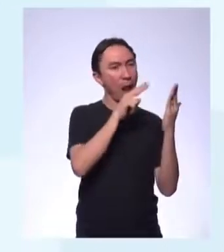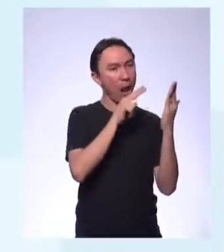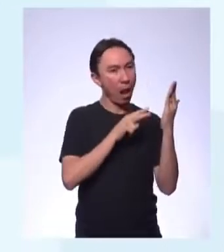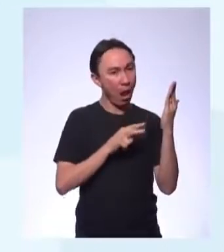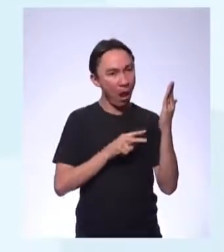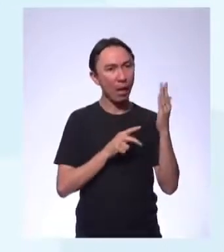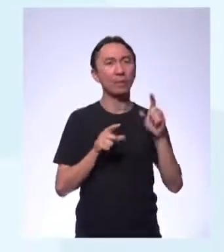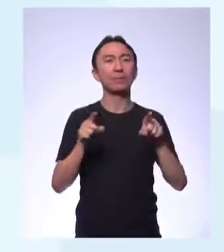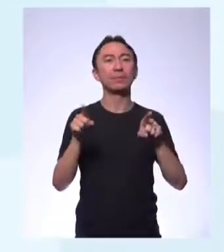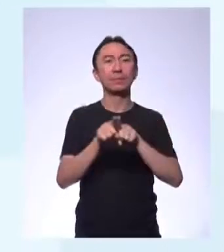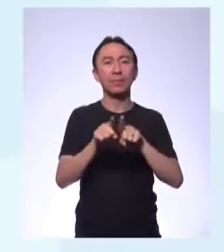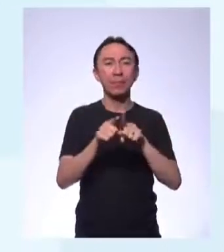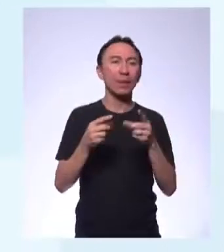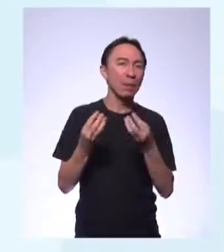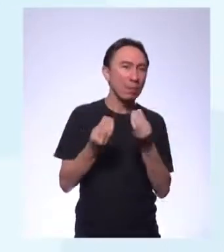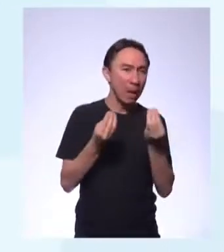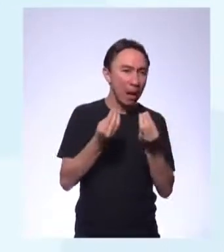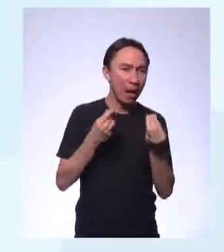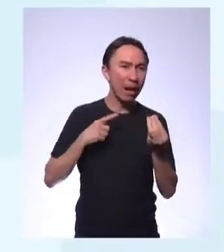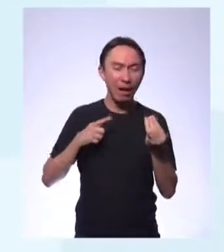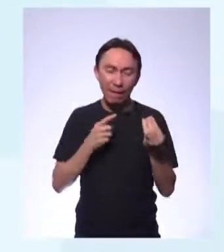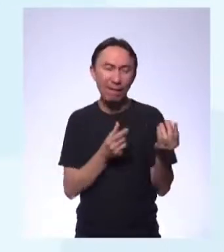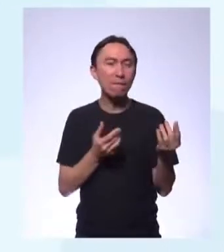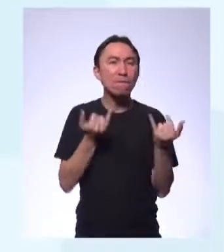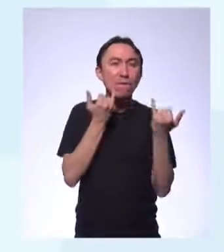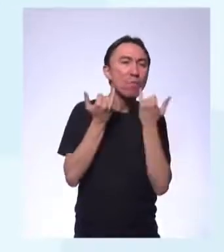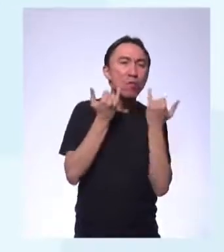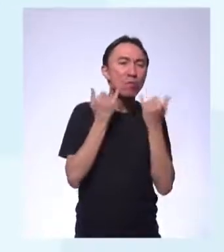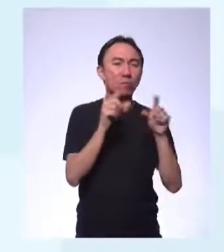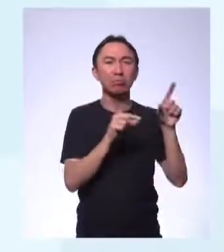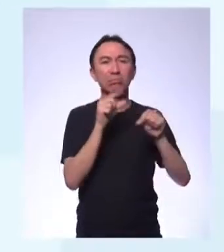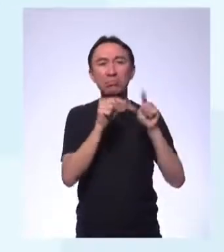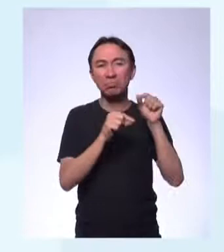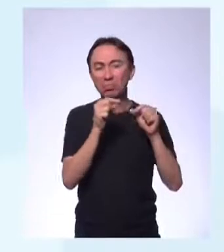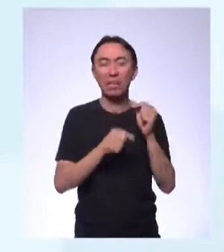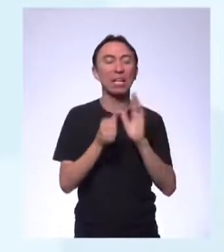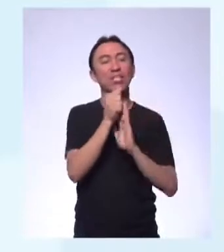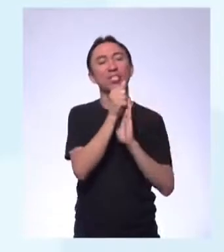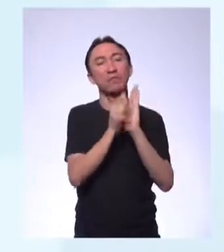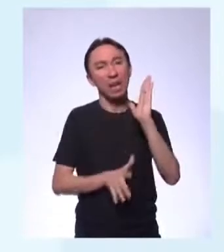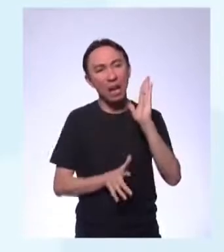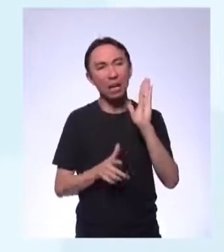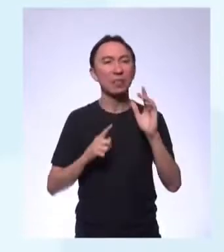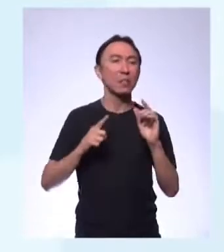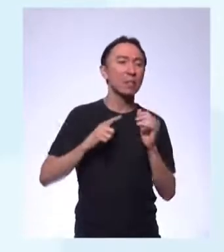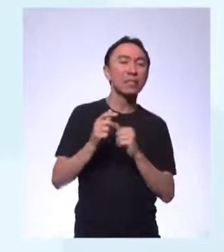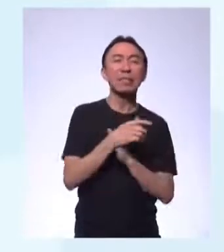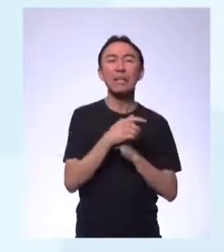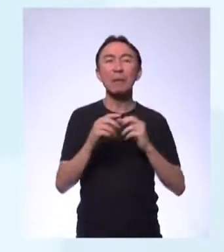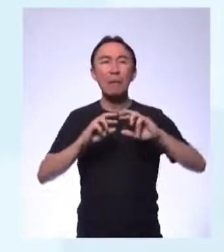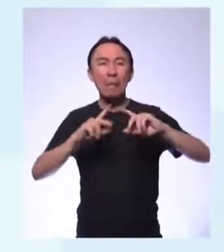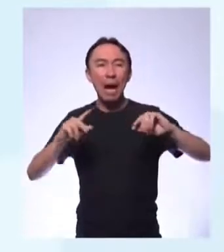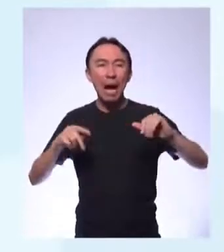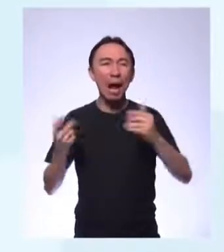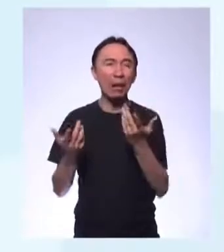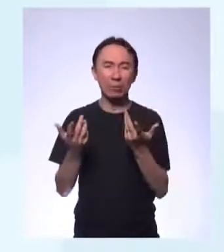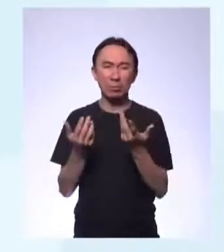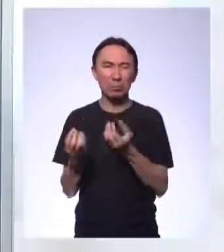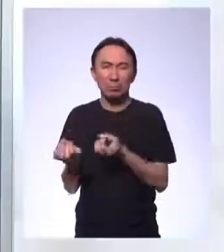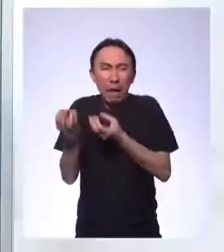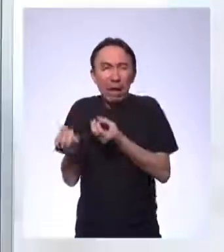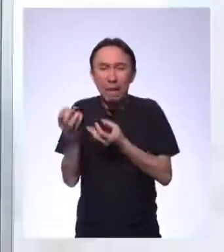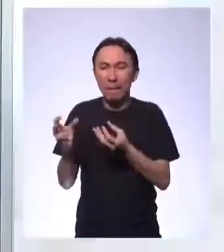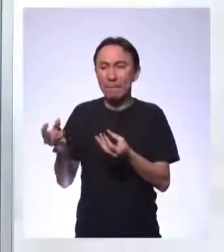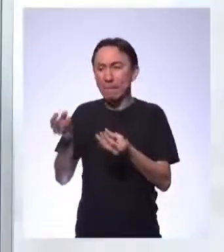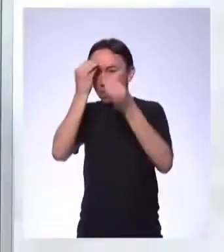resolver as atividades, interpretar alguns dados que eu vou passar aqui para vocês e interagir no chat. Eu espero que